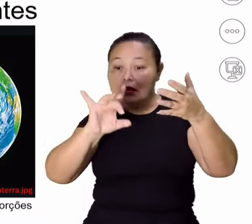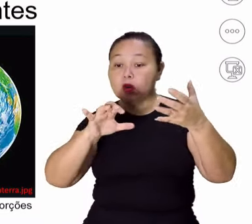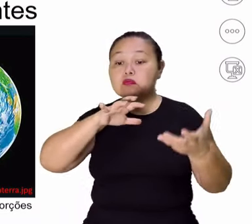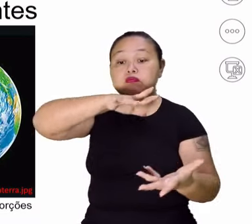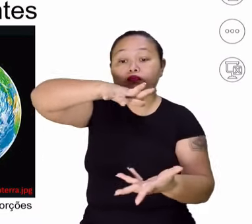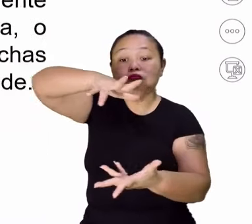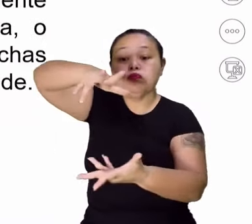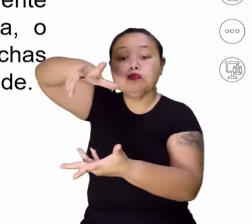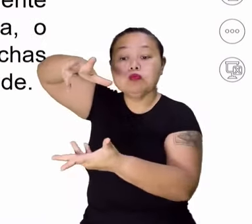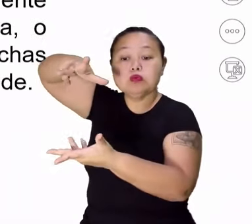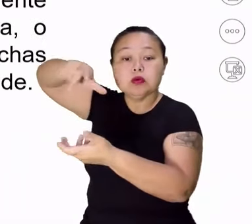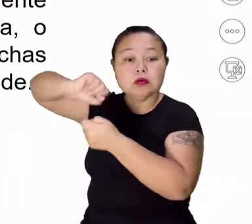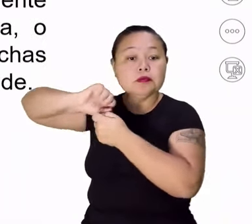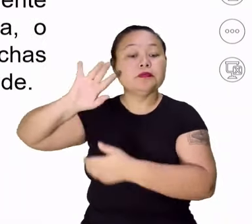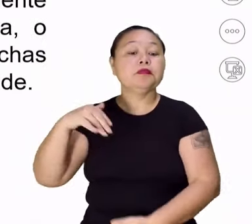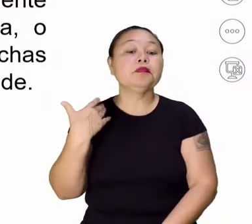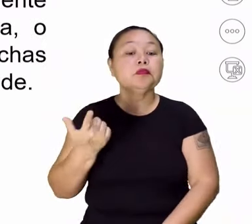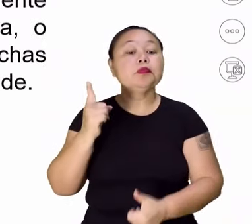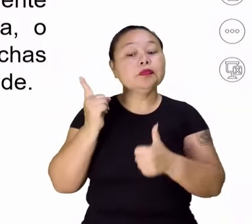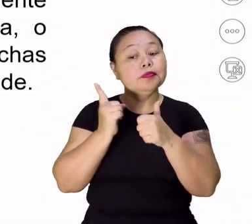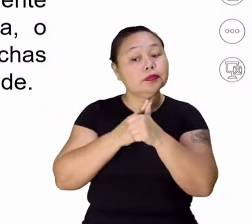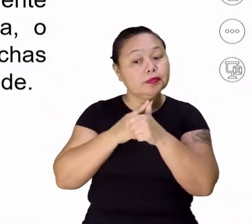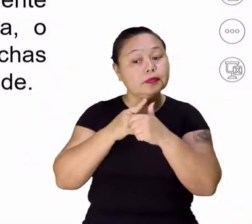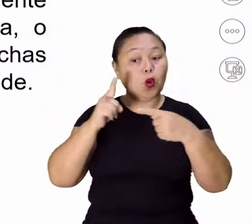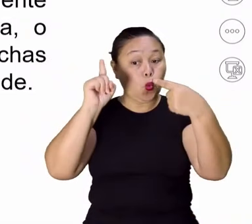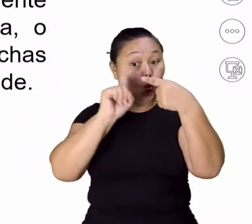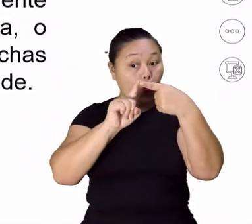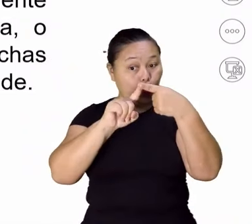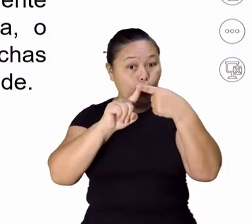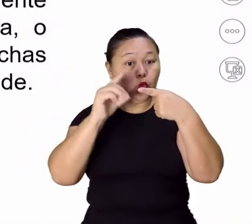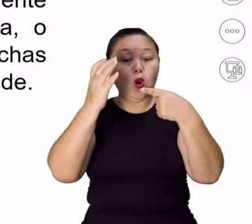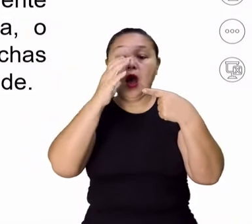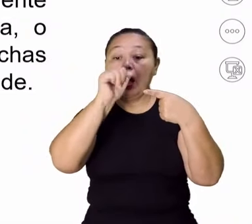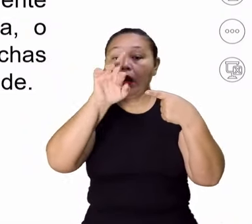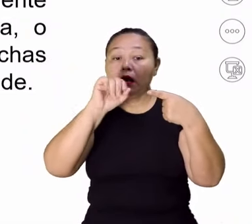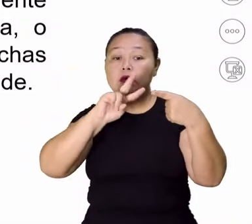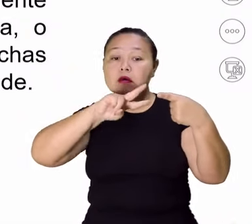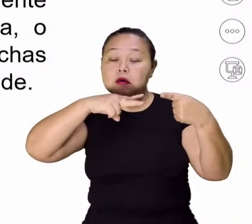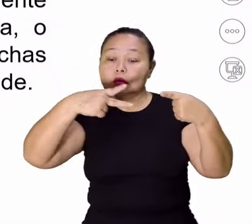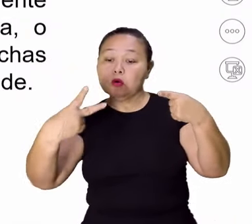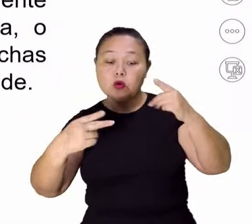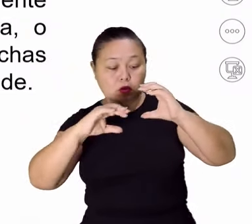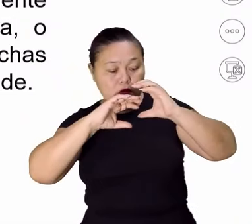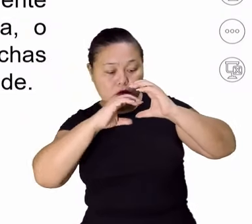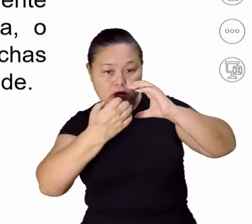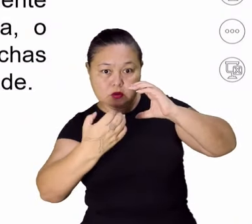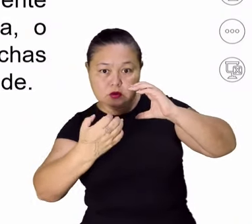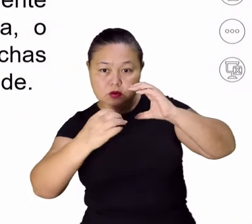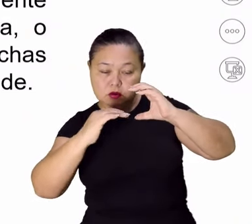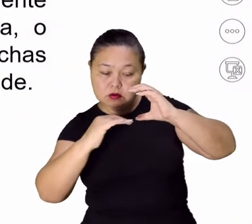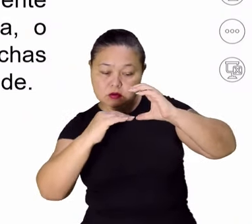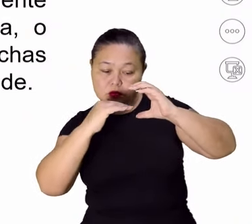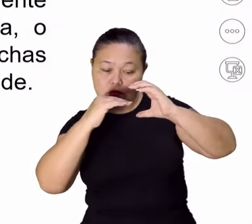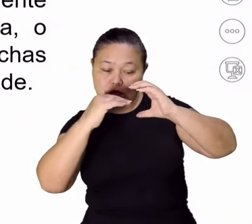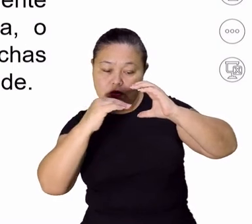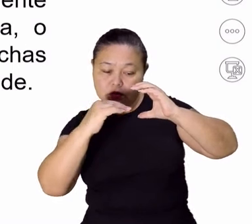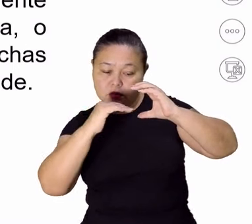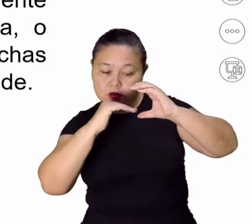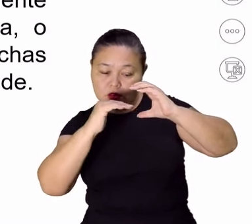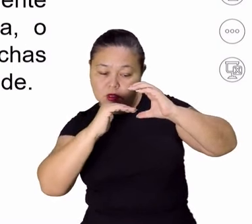Certo? Então, vamos ver. Um, olha só, Décio. Um, calor é transferido do núcleo para as camadas mais